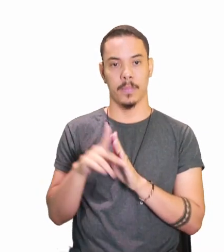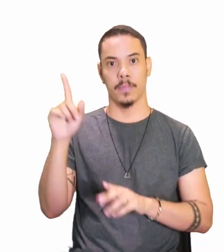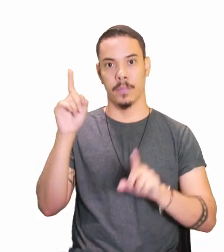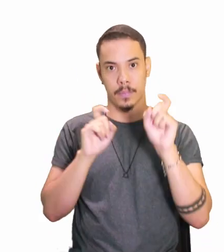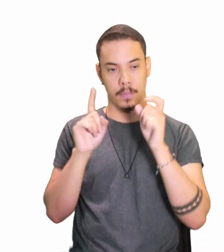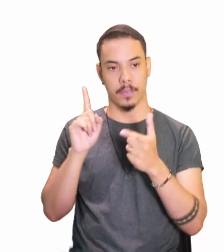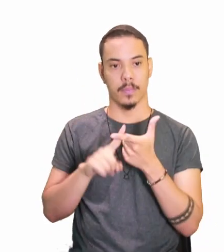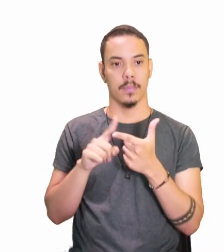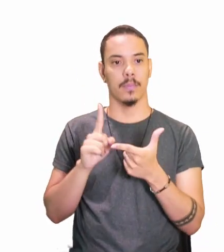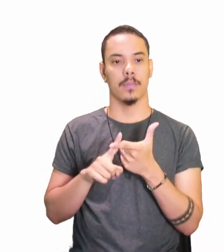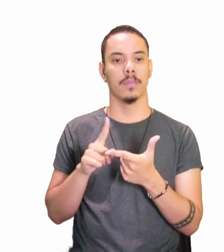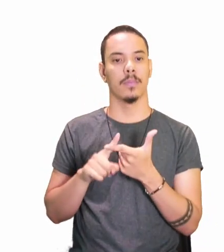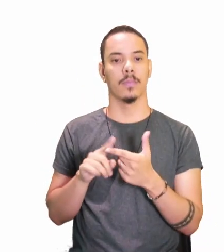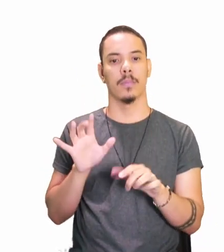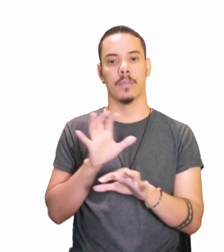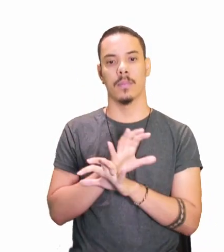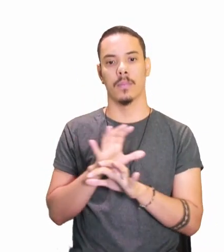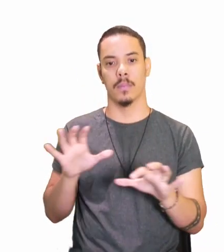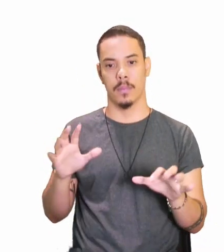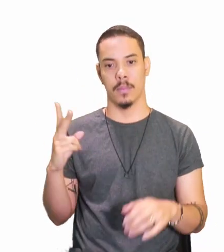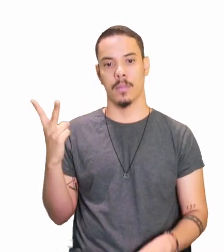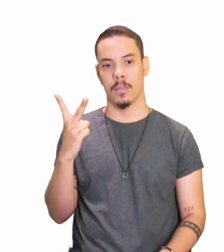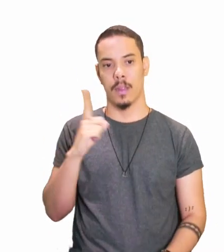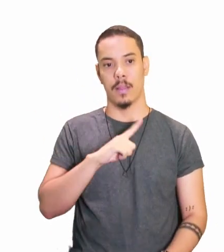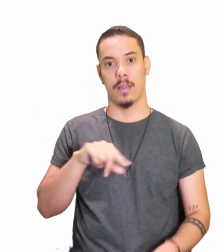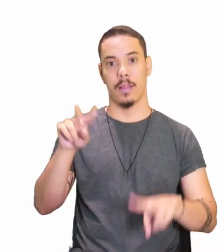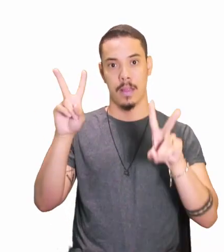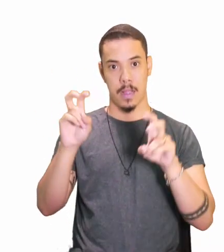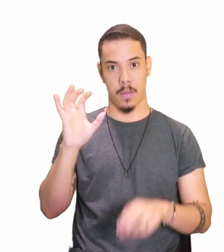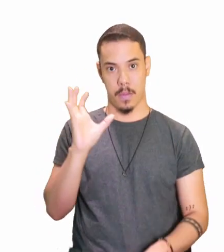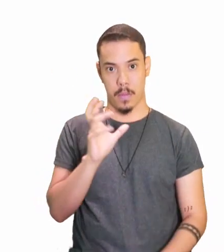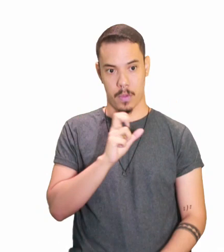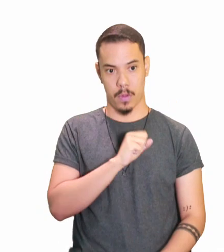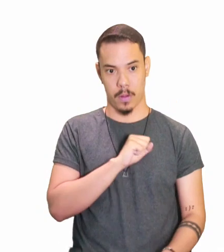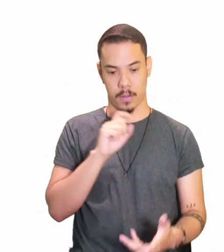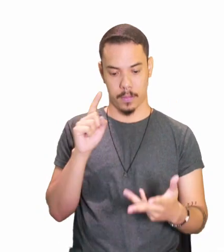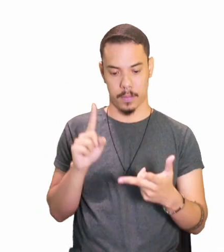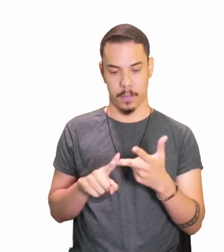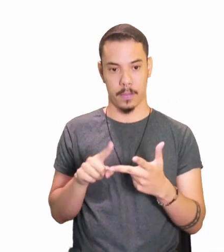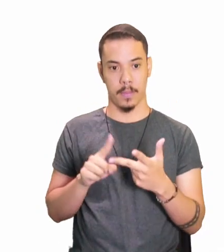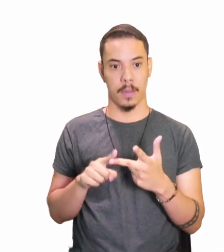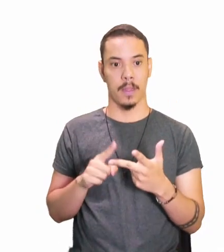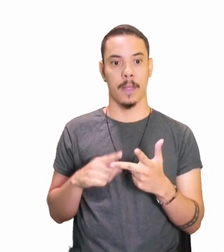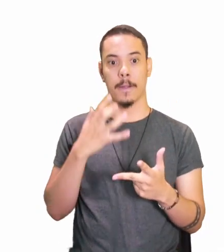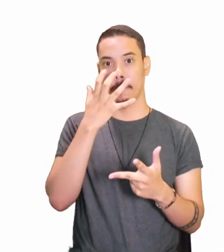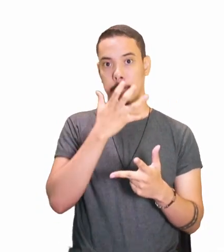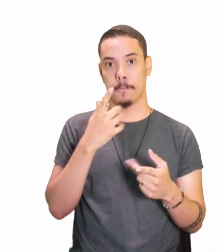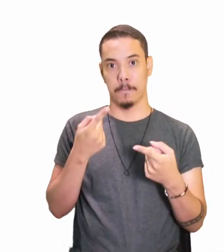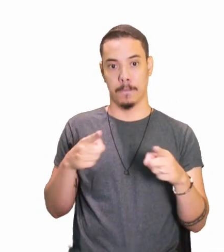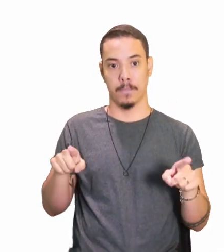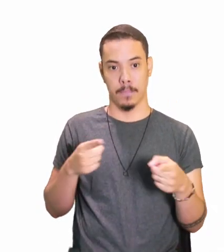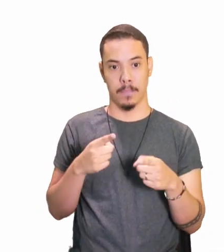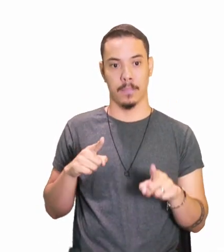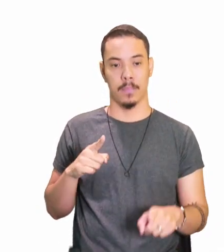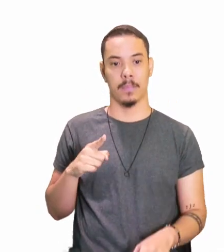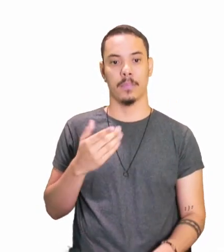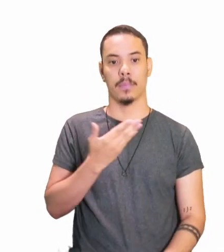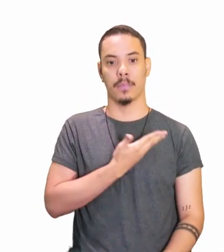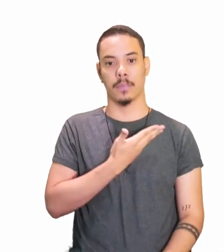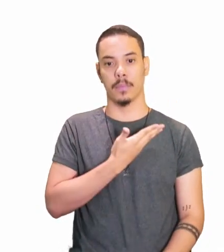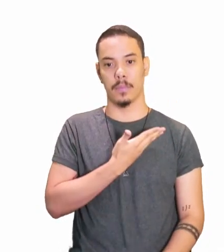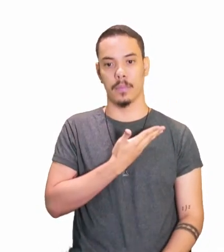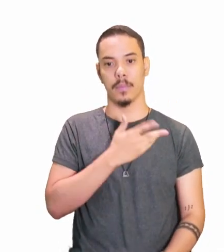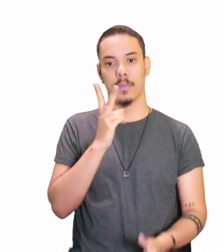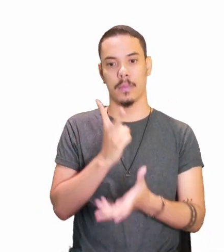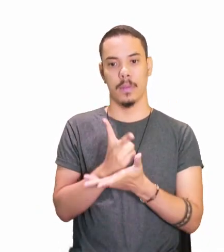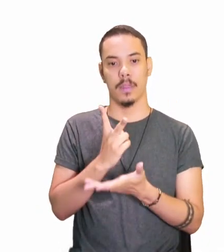As cantigas de escárnio e maldizer têm temáticas amorosas? C. Nas cantigas de amor, o eu lírico é sempre